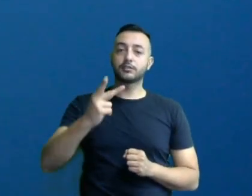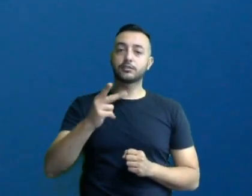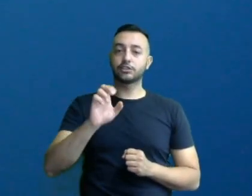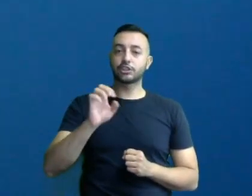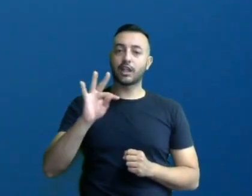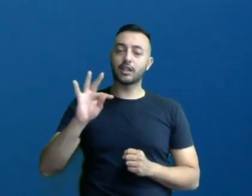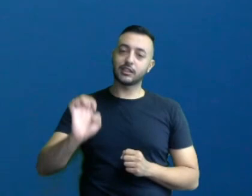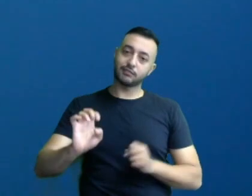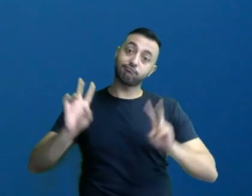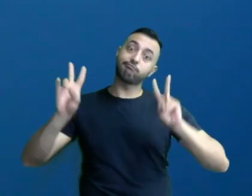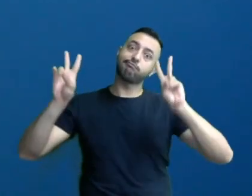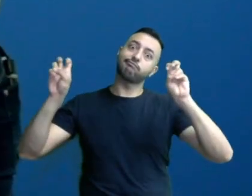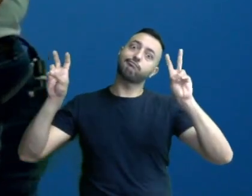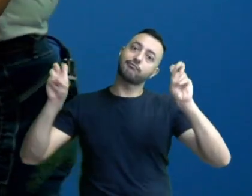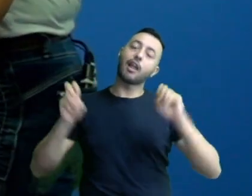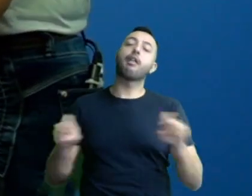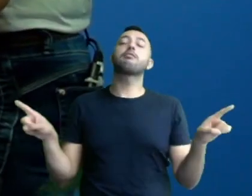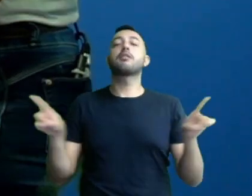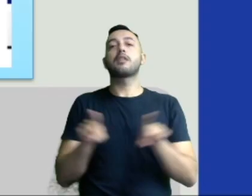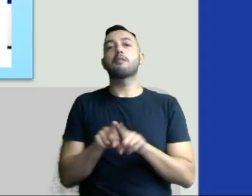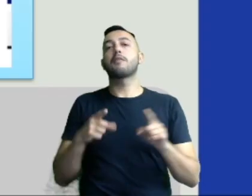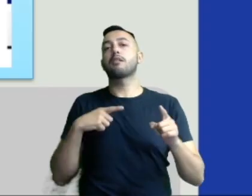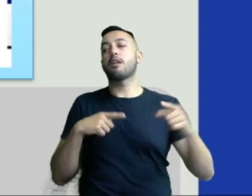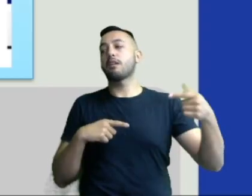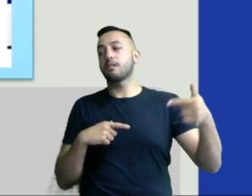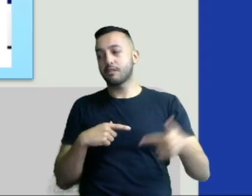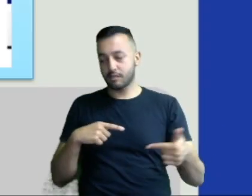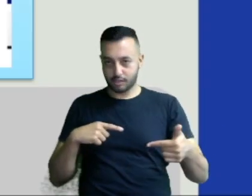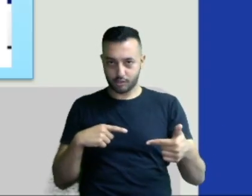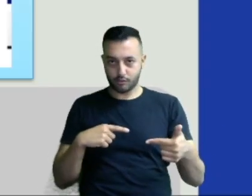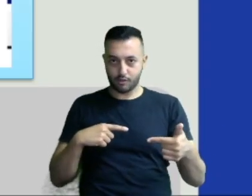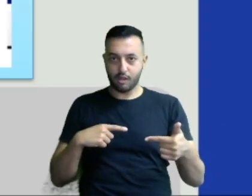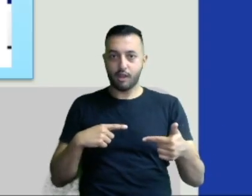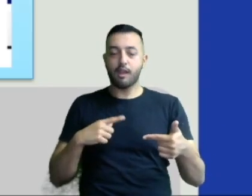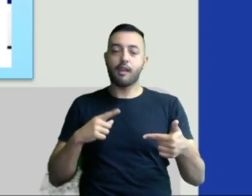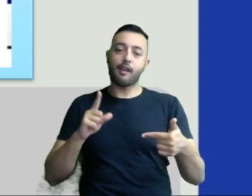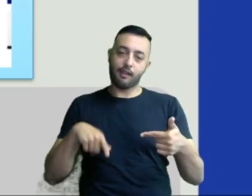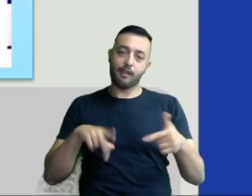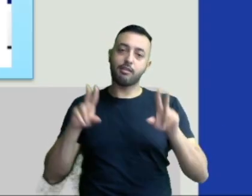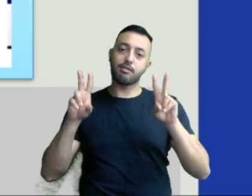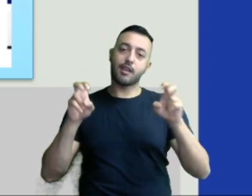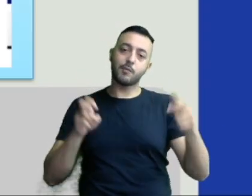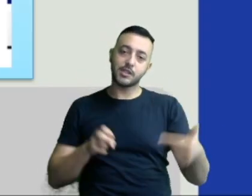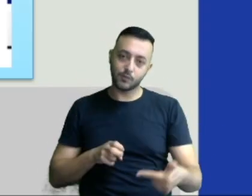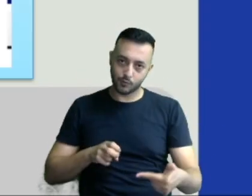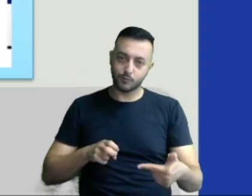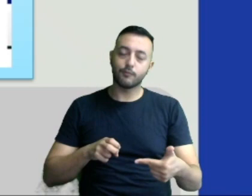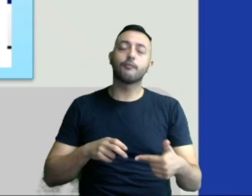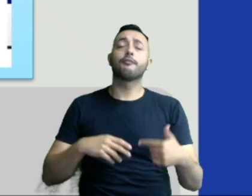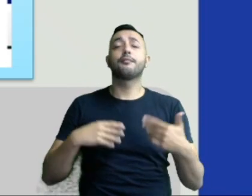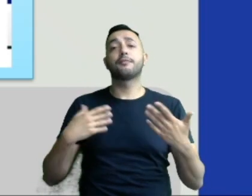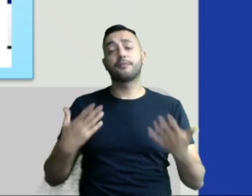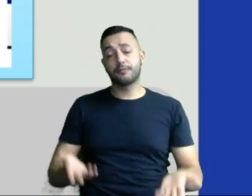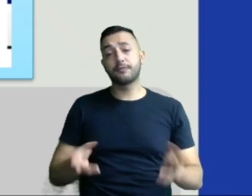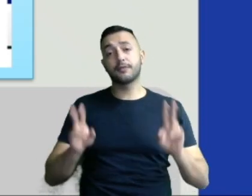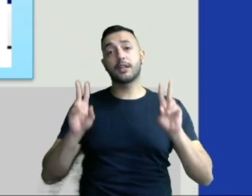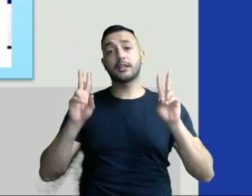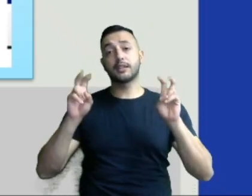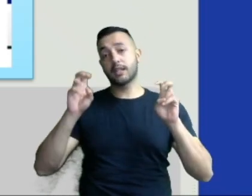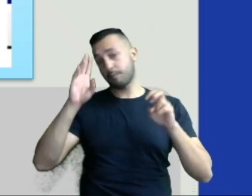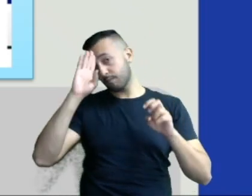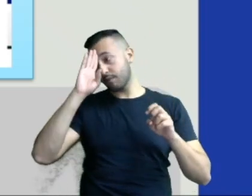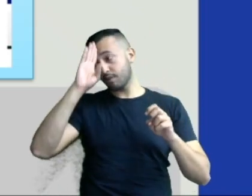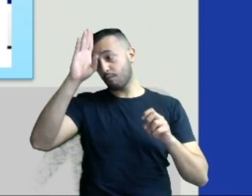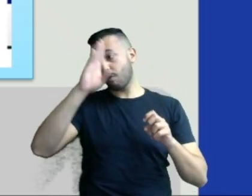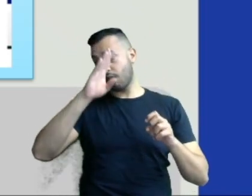um outro ponto que a gente pode chamar do subtema, não é? Então, o tema principal